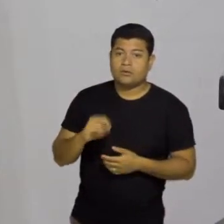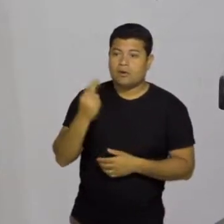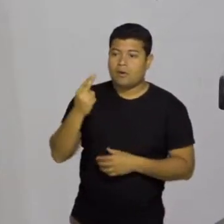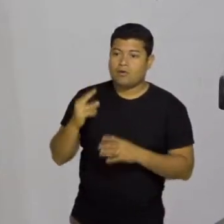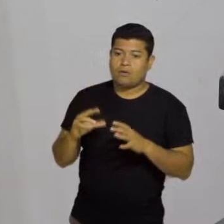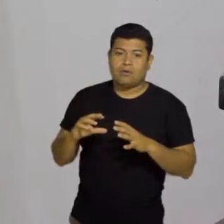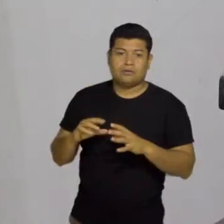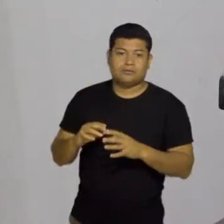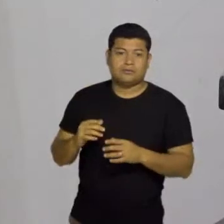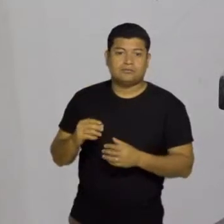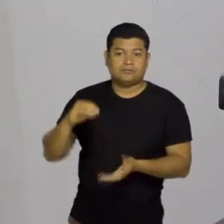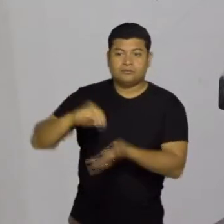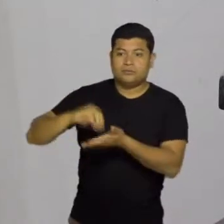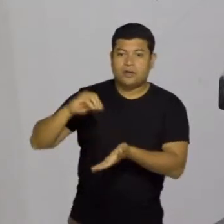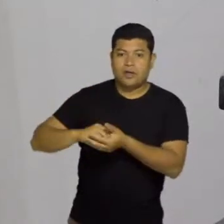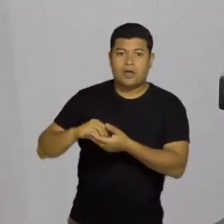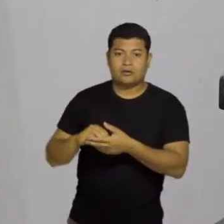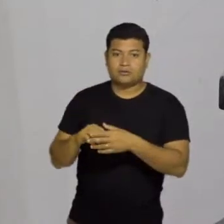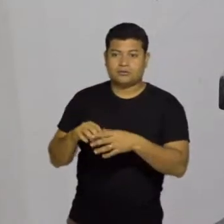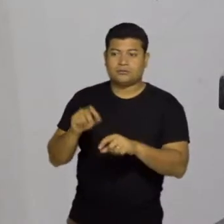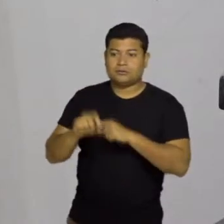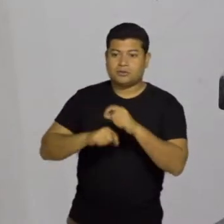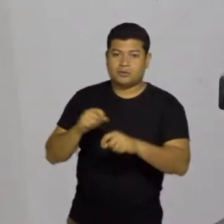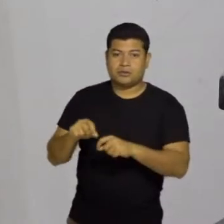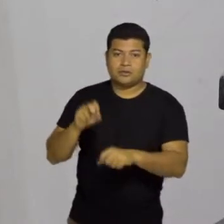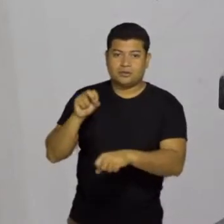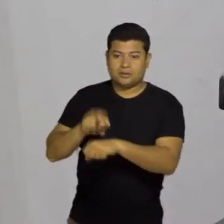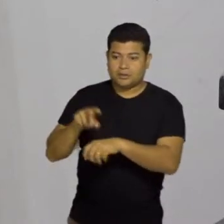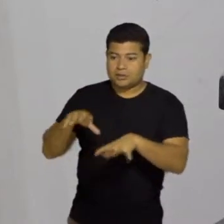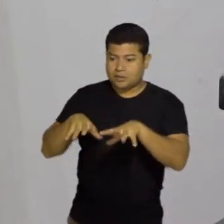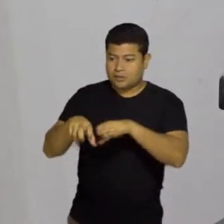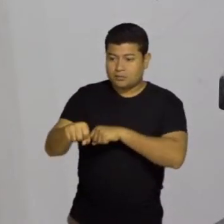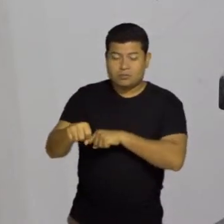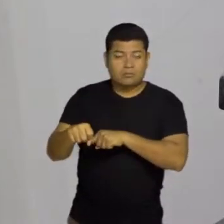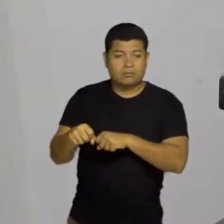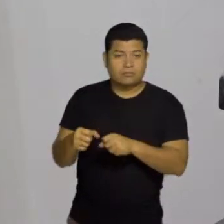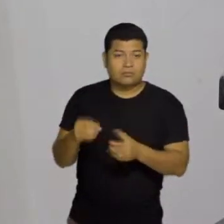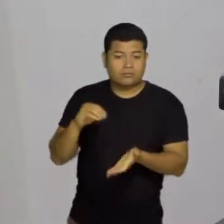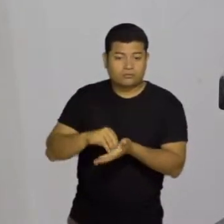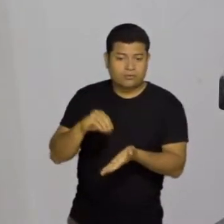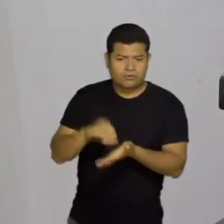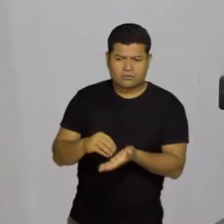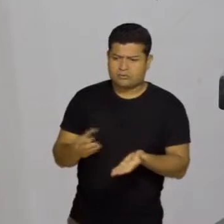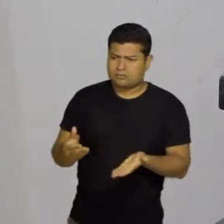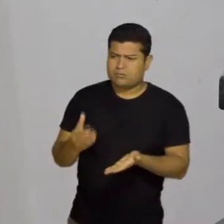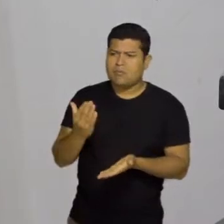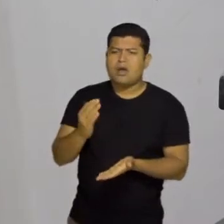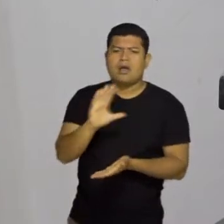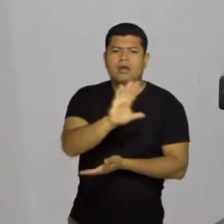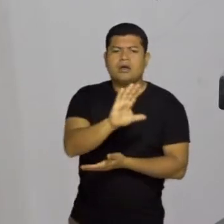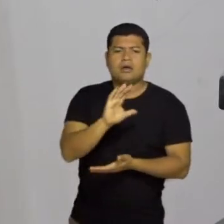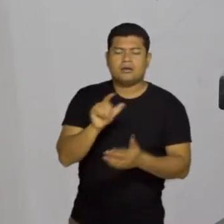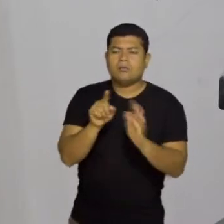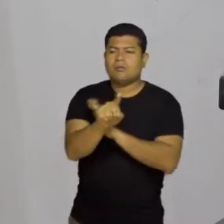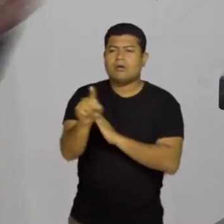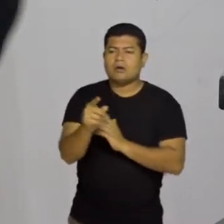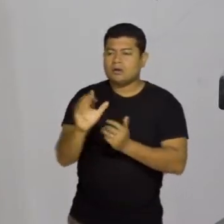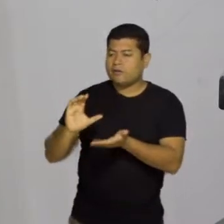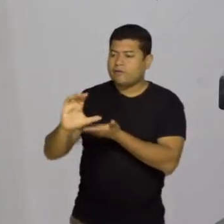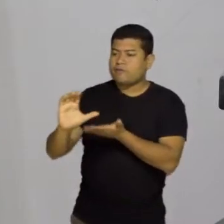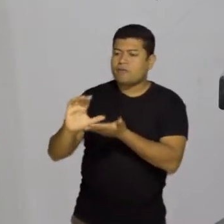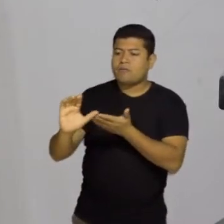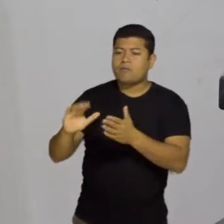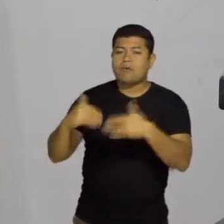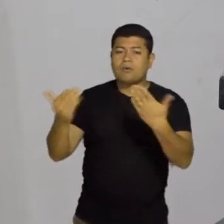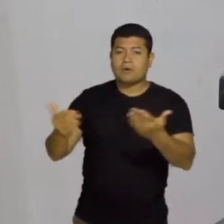qualificada. Mas que investimento tem sido feito para qualificar a mão de obra, afinal de contas? Qual o investimento? E se eu estou falando para os senhores que tem mais